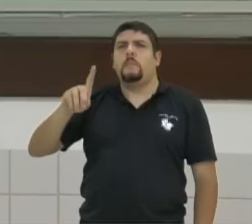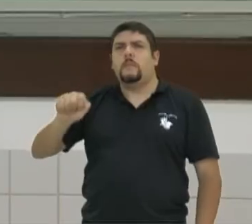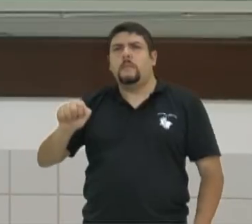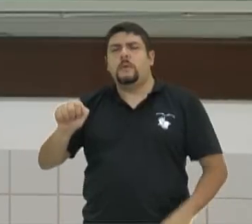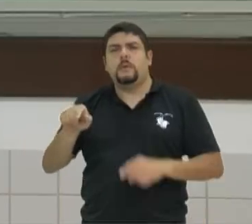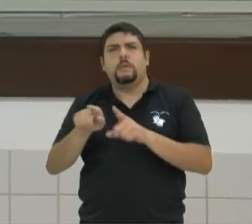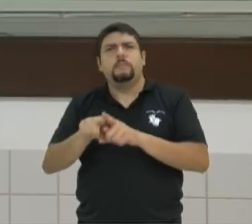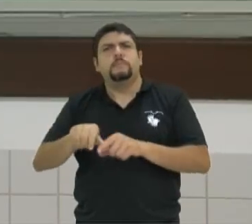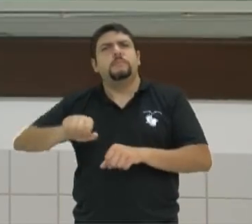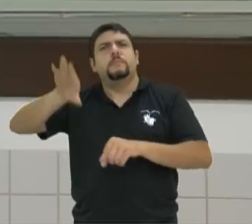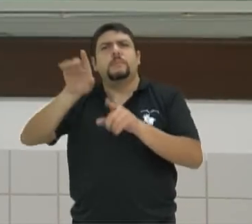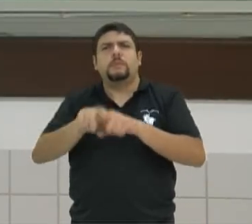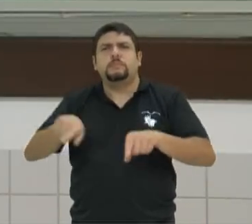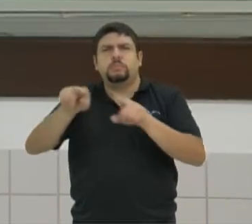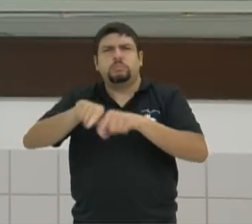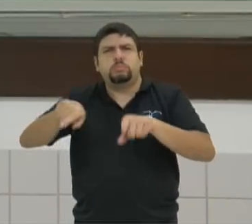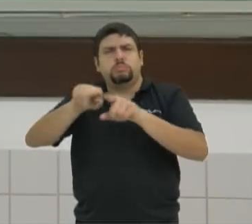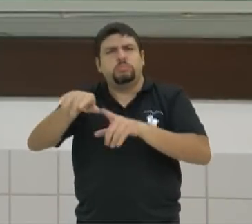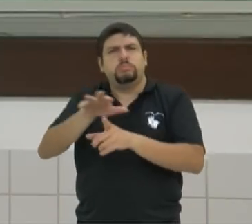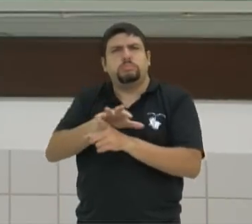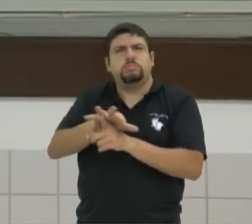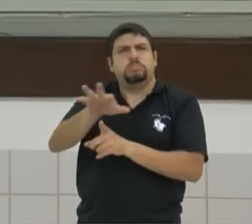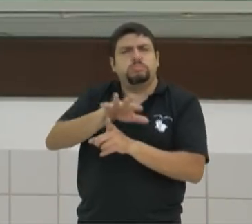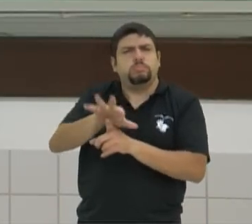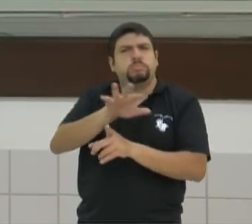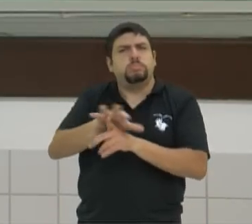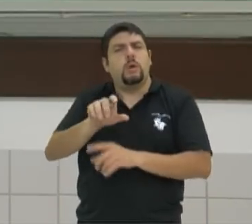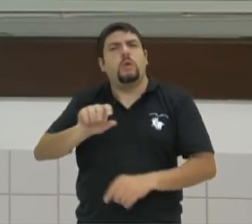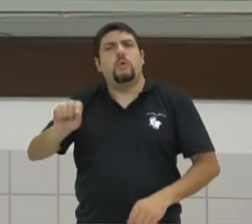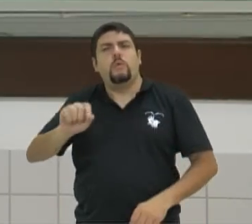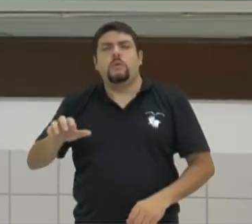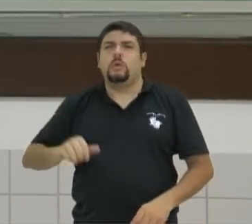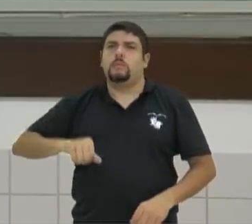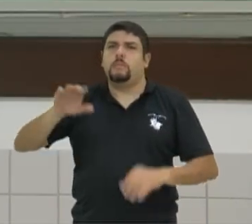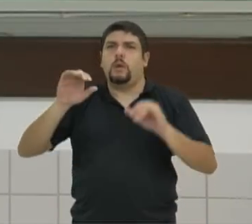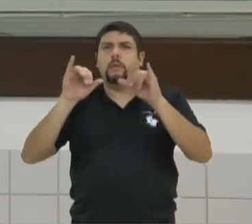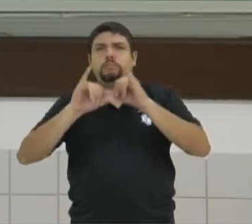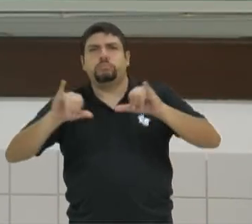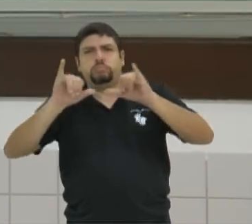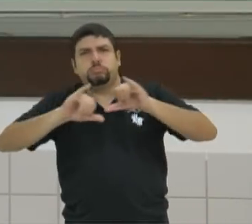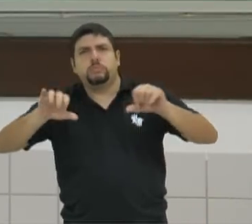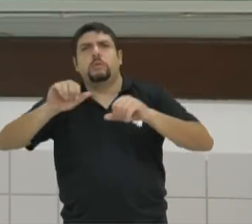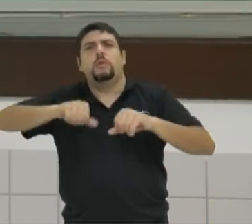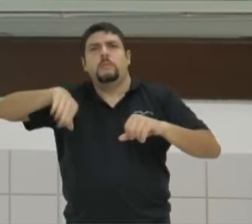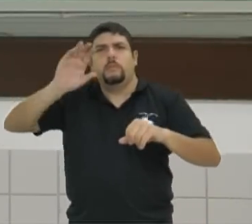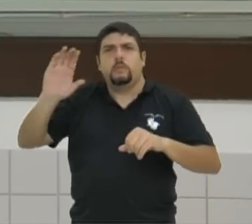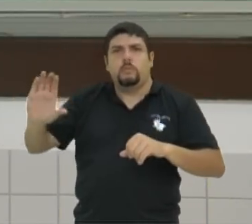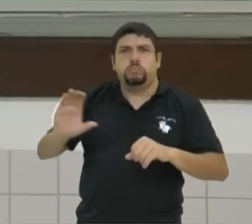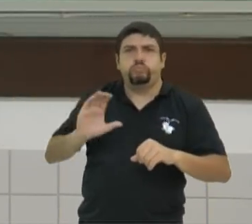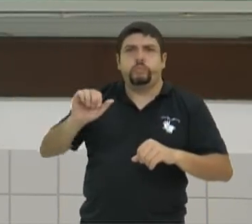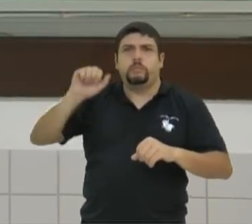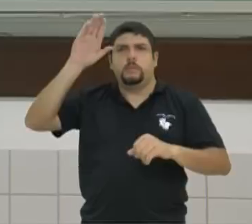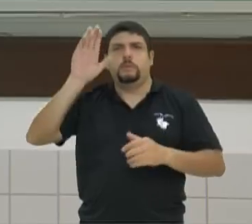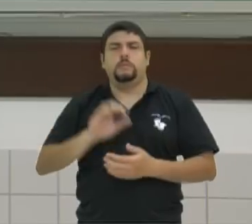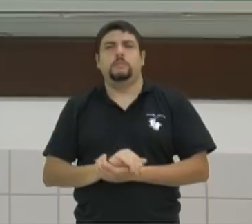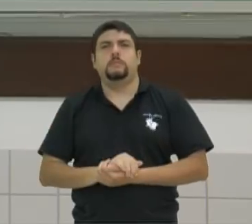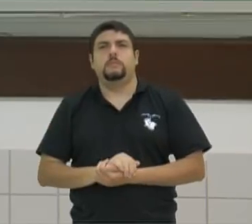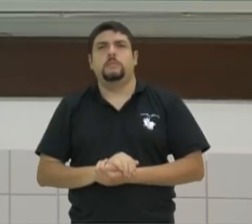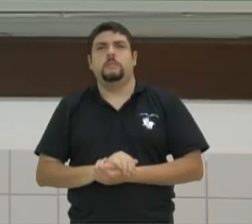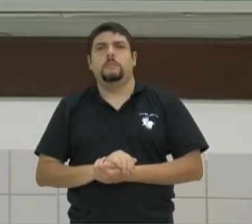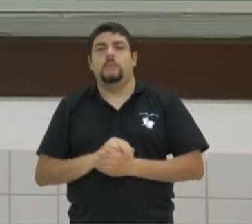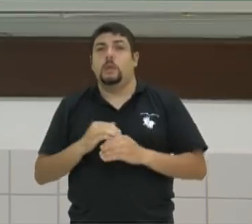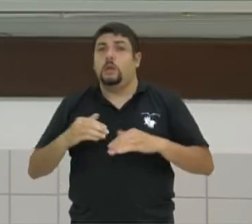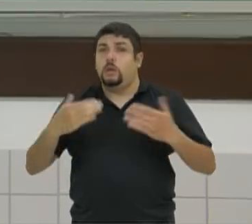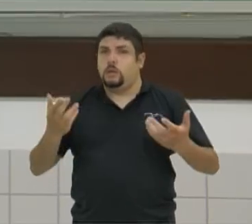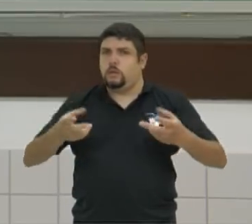a moda, né, entre os canais ali concorrentes, e é ele que recebe mais anúncio, que monetiza mais, enfim. Certo? Então, perceba que